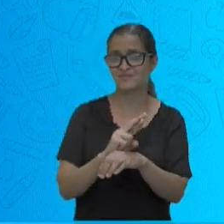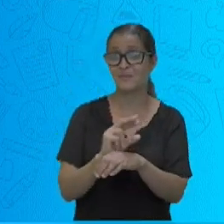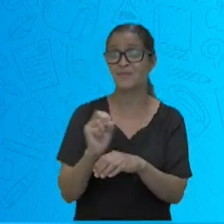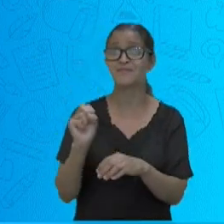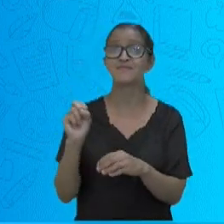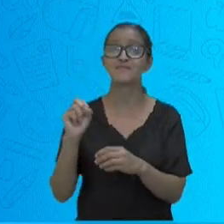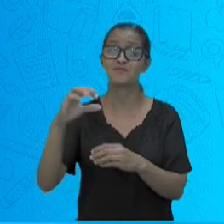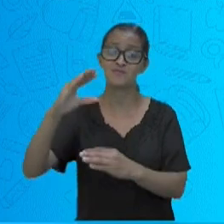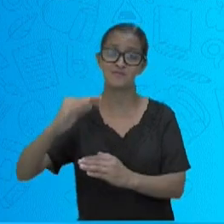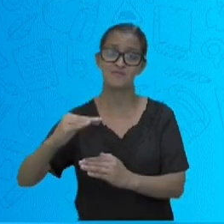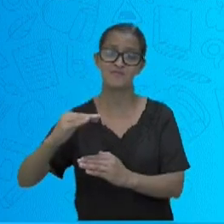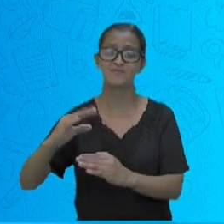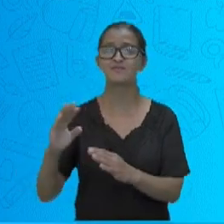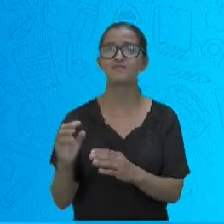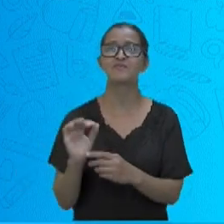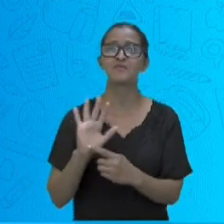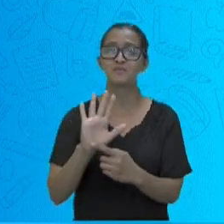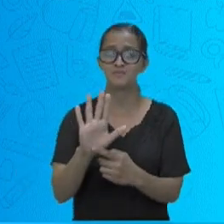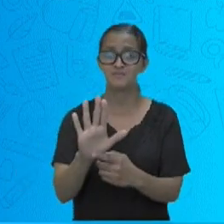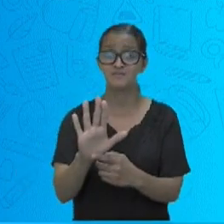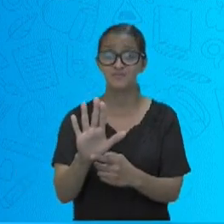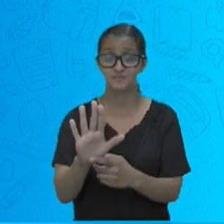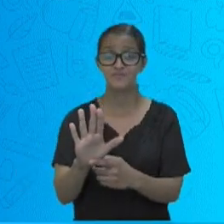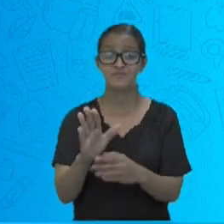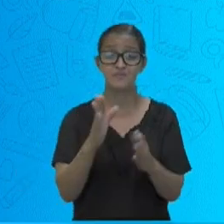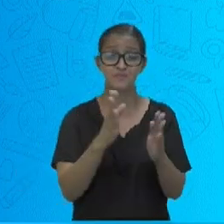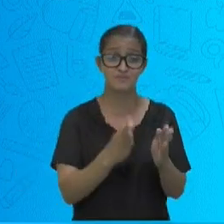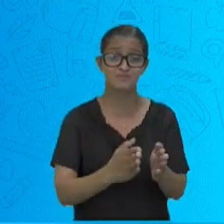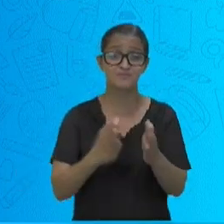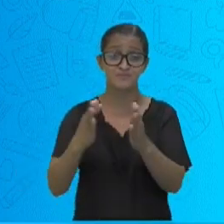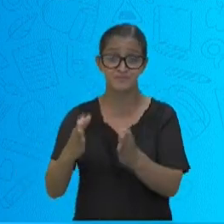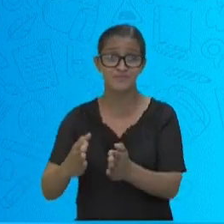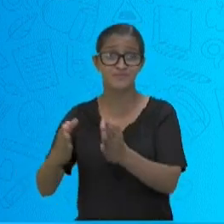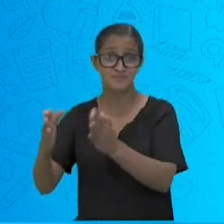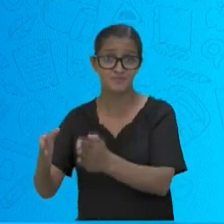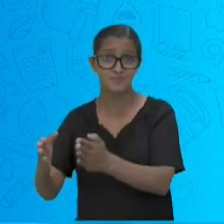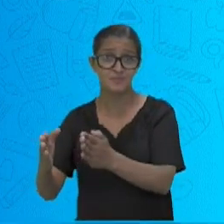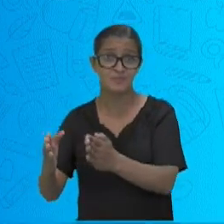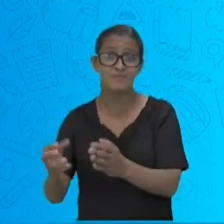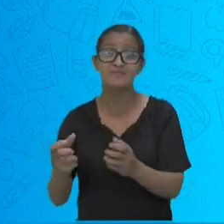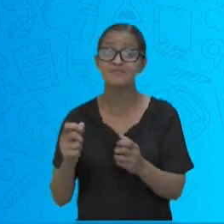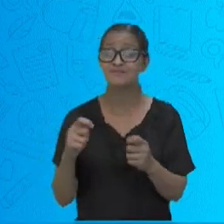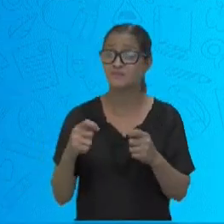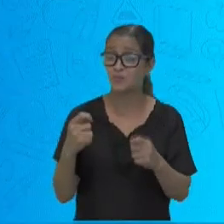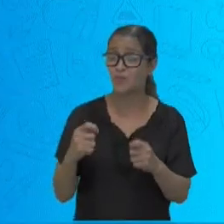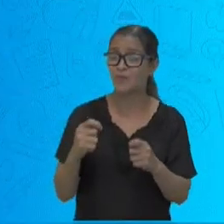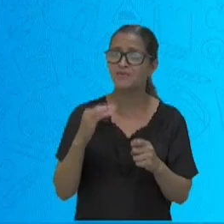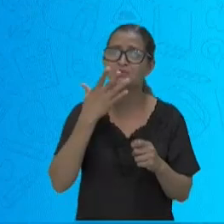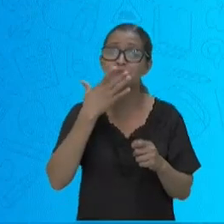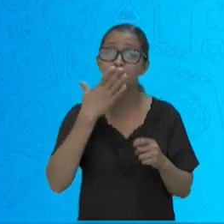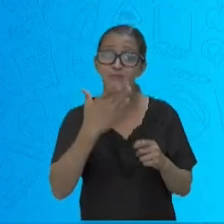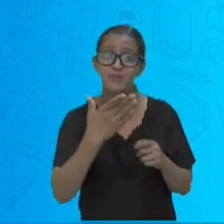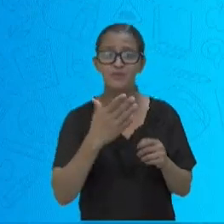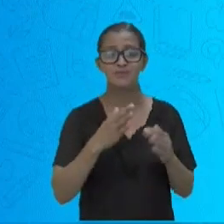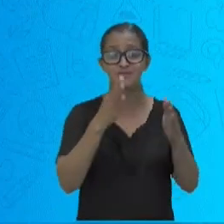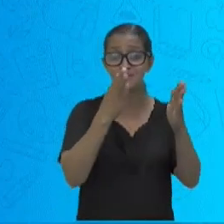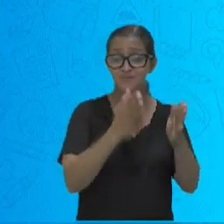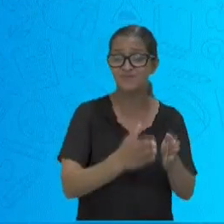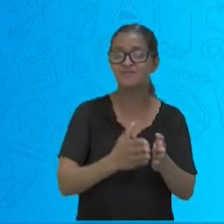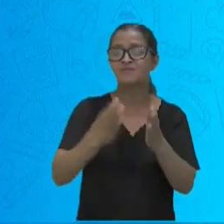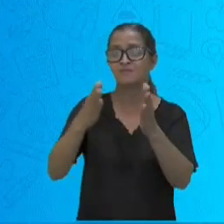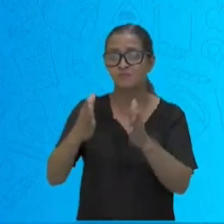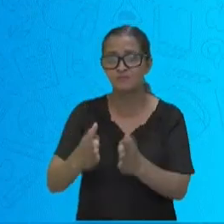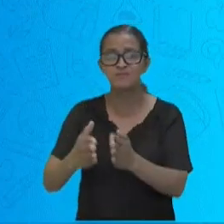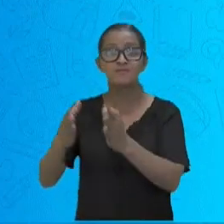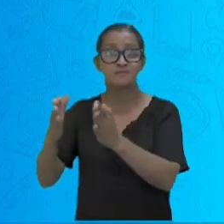Embaixo do meu gráfico, eu preciso colocar as fontes dos dados de que eu retirei. Pode ser que você